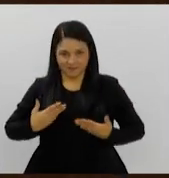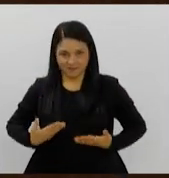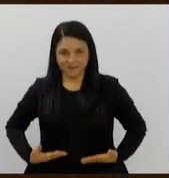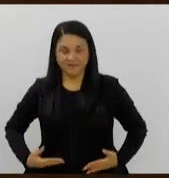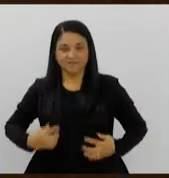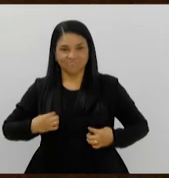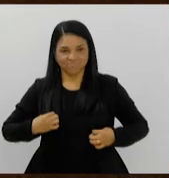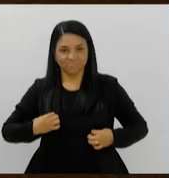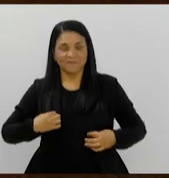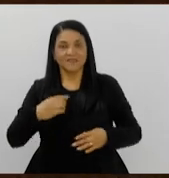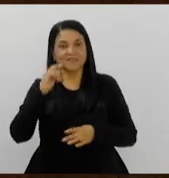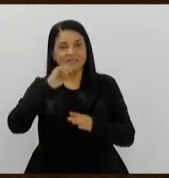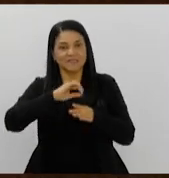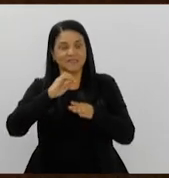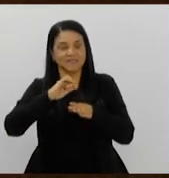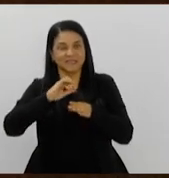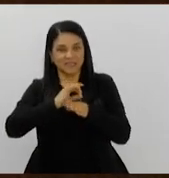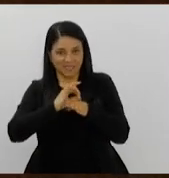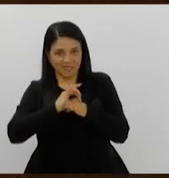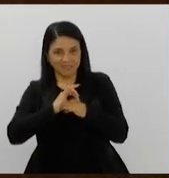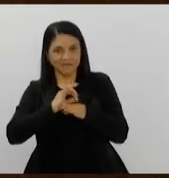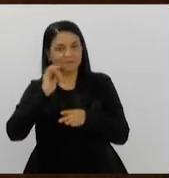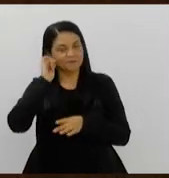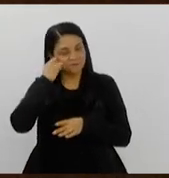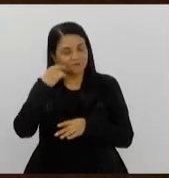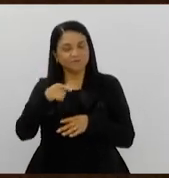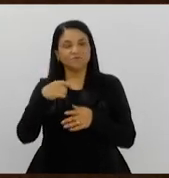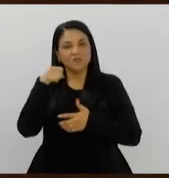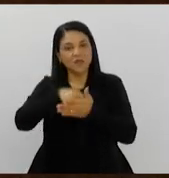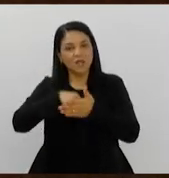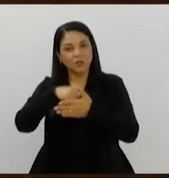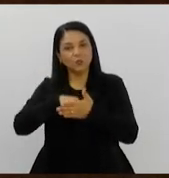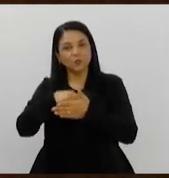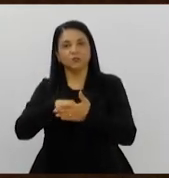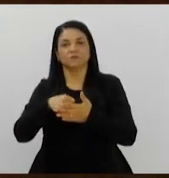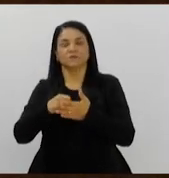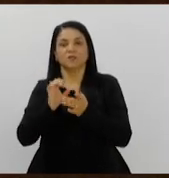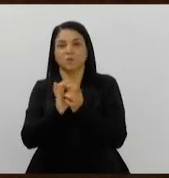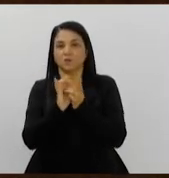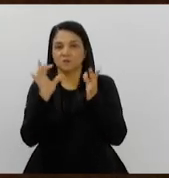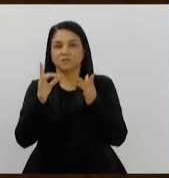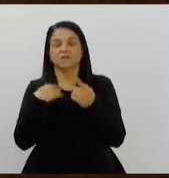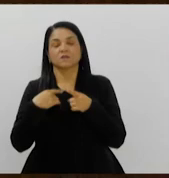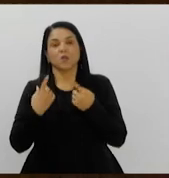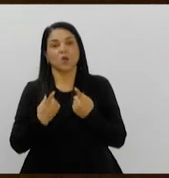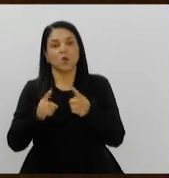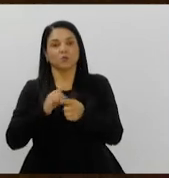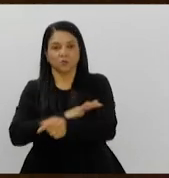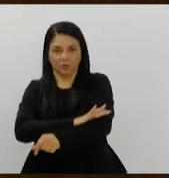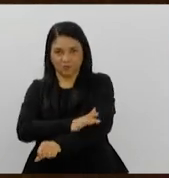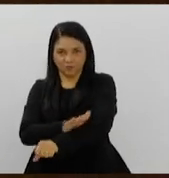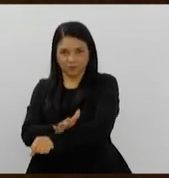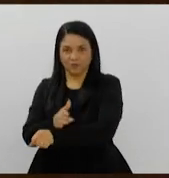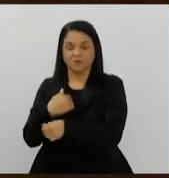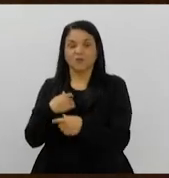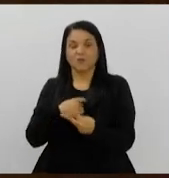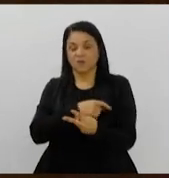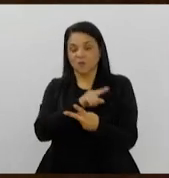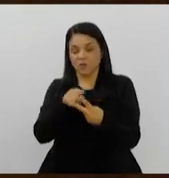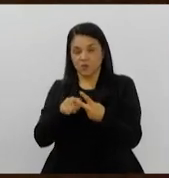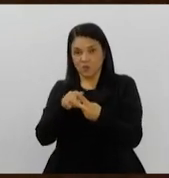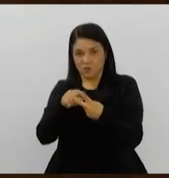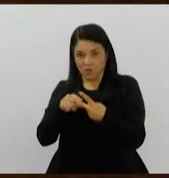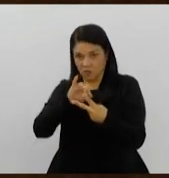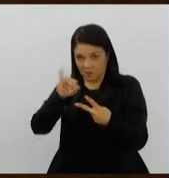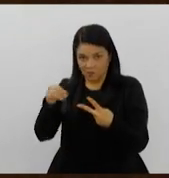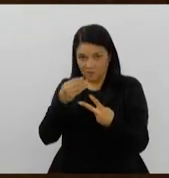ao racismo e pela luta à democracia. Mas, presidente, eu queria aproveitar e fazer duas rápidas